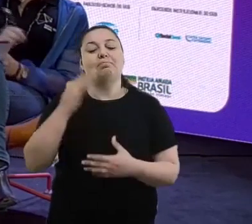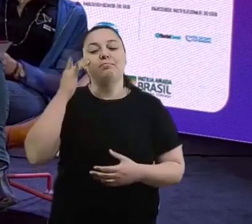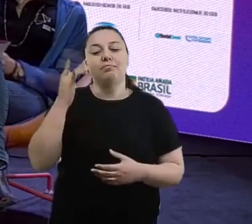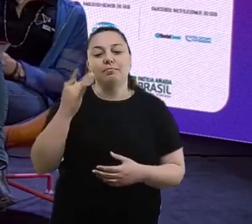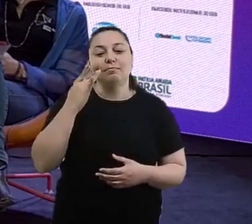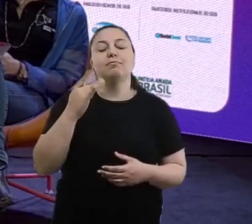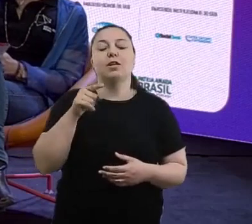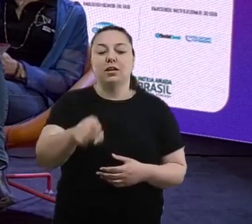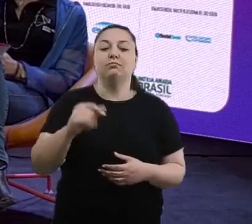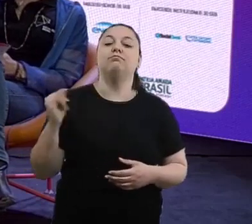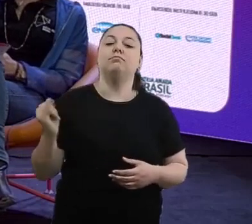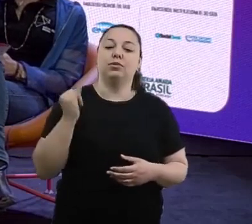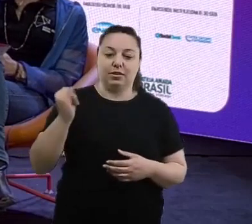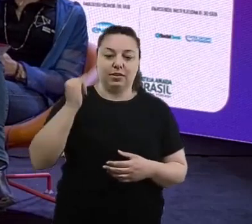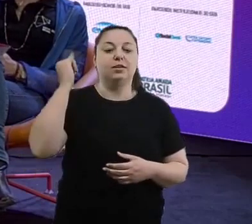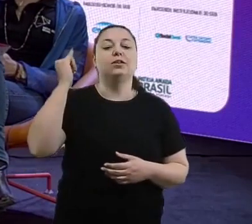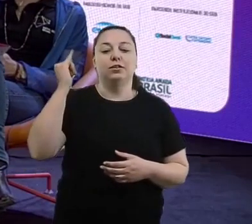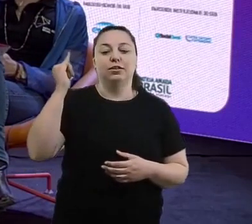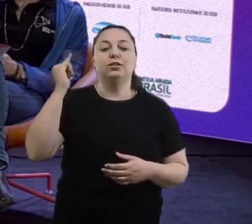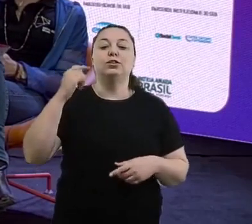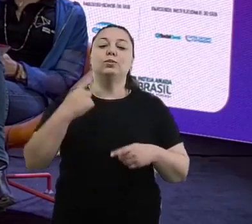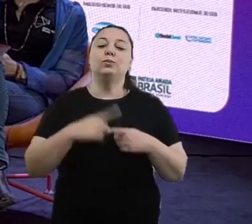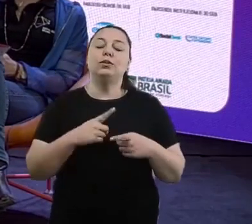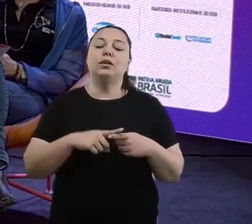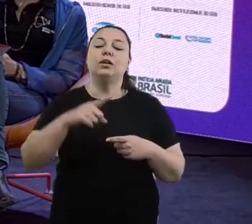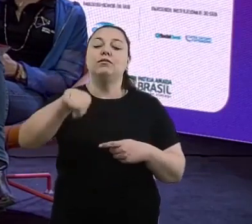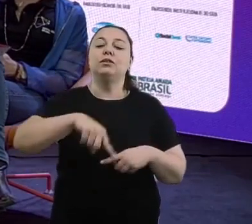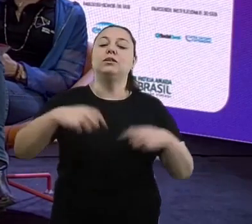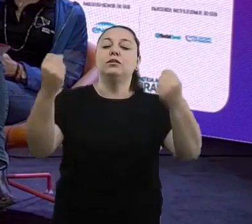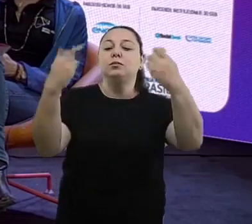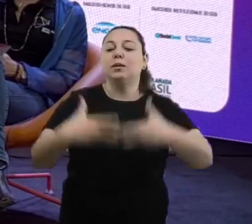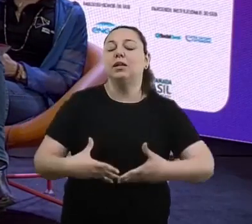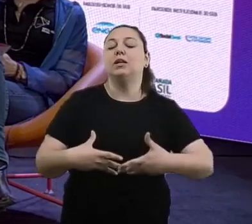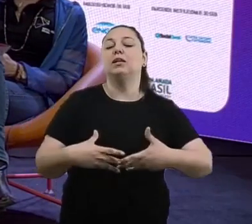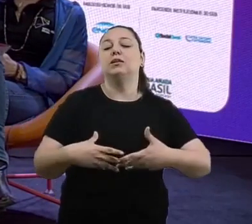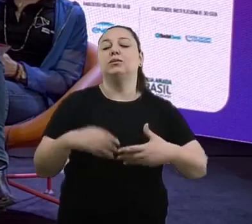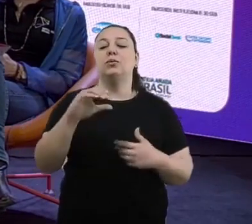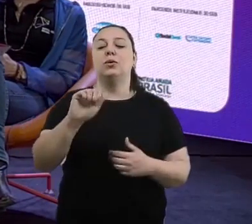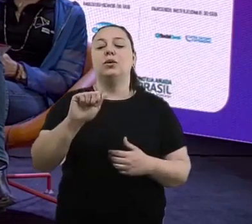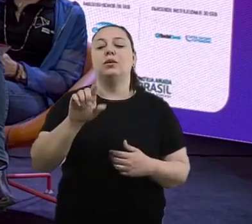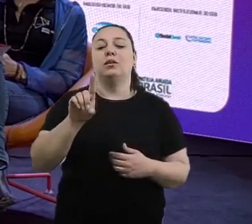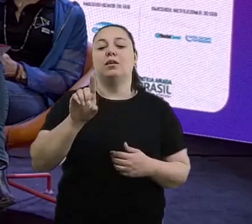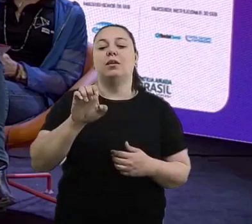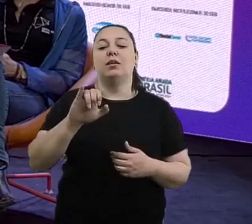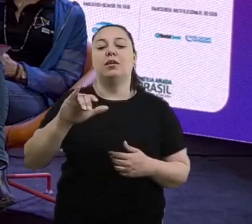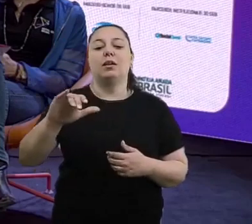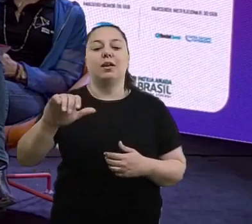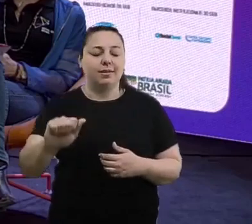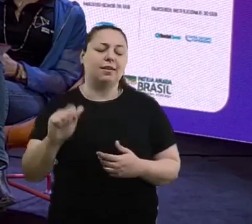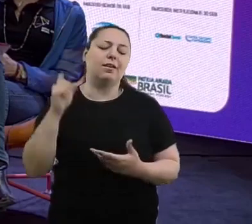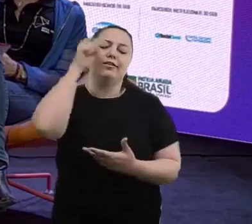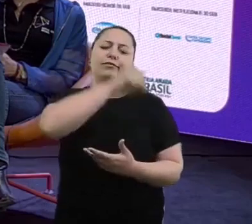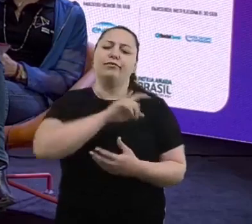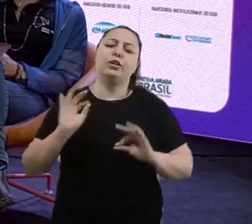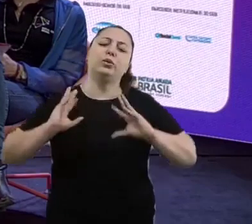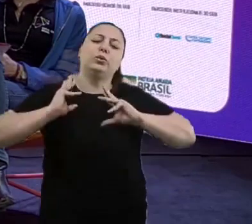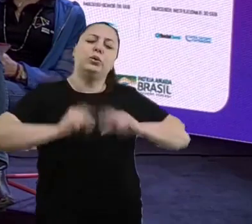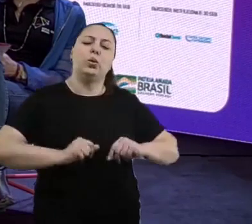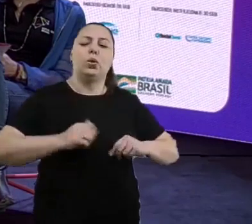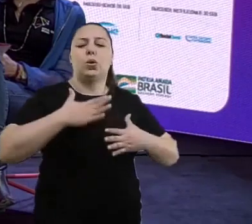que a gente foi caminhando no projeto, a gente sentiu o tamanho do problema que a gente quis abraçar e acabamos focando em 4 delas, quais sejam: